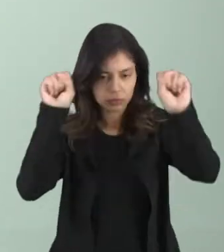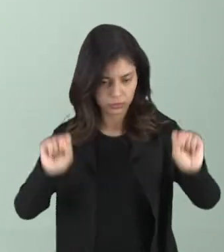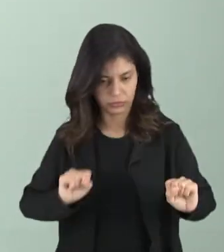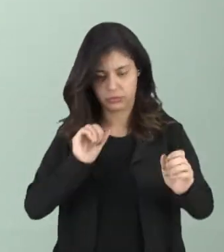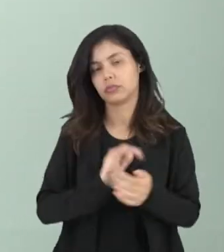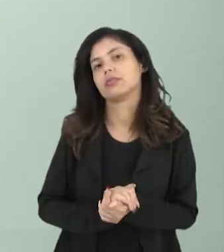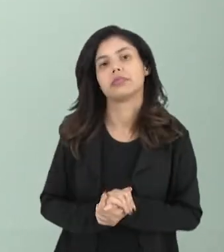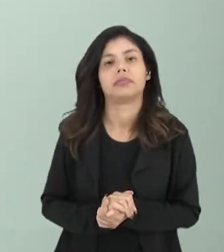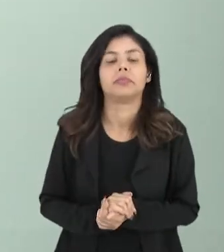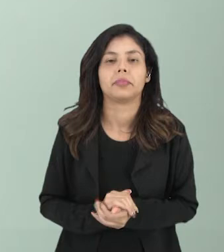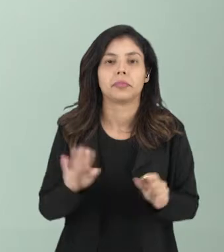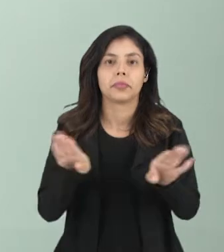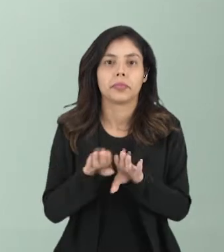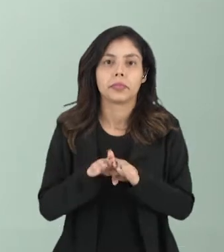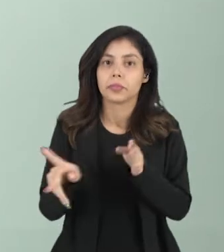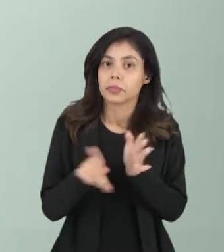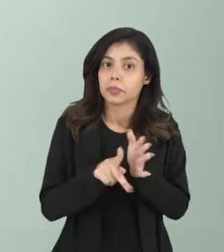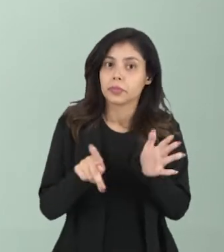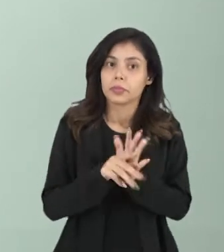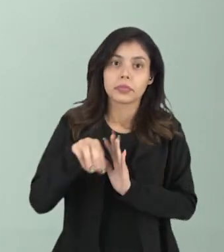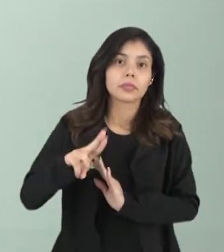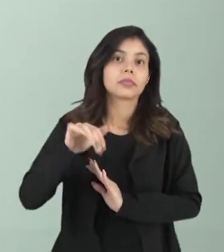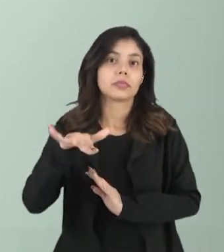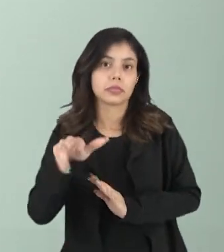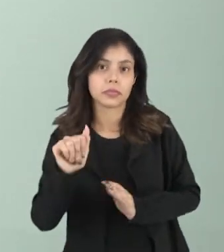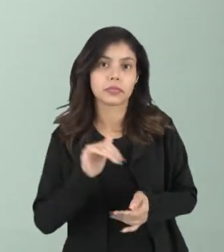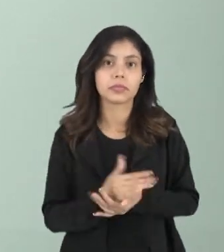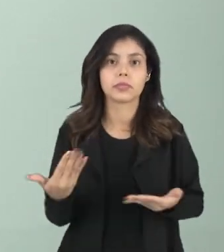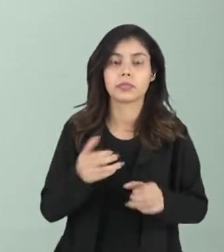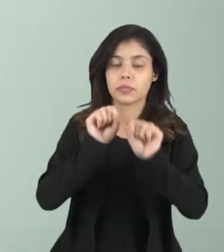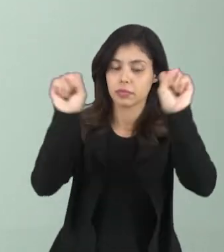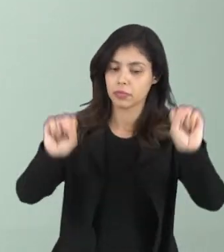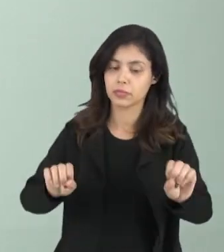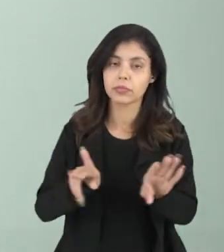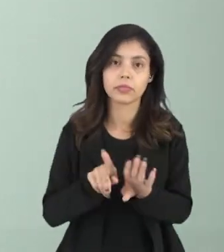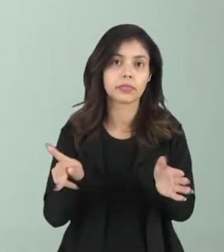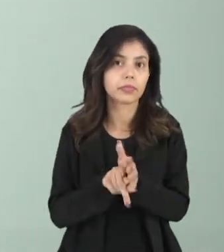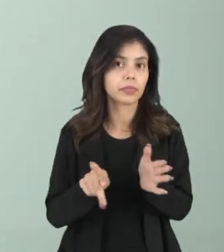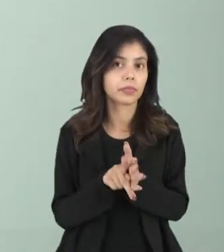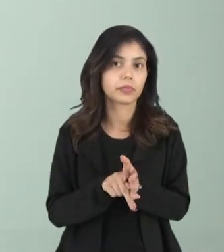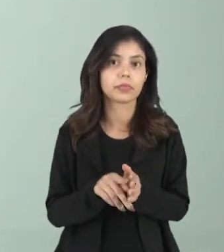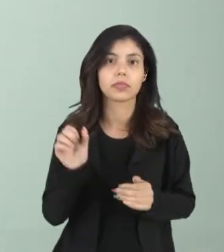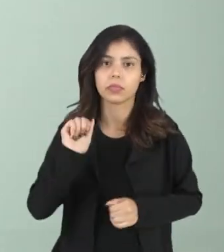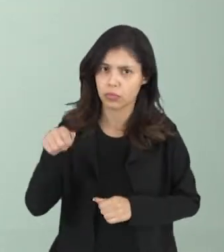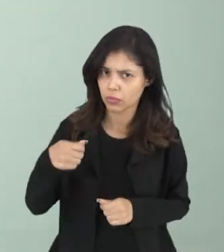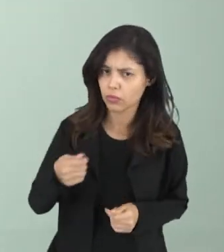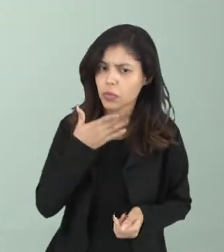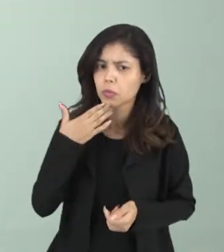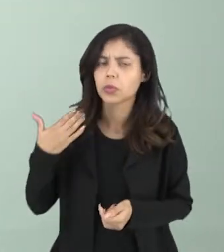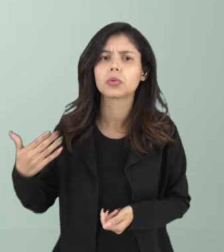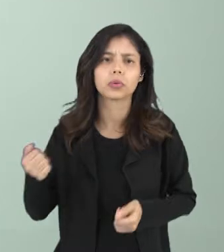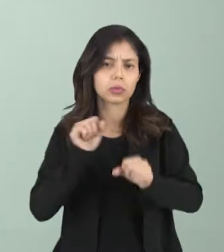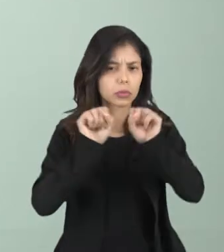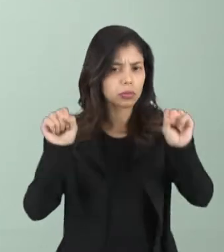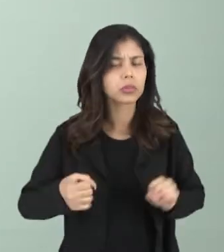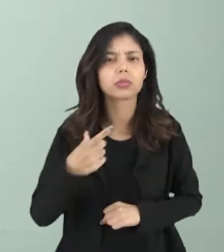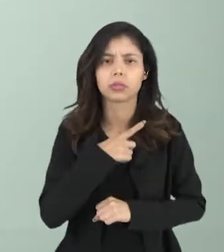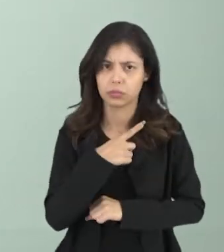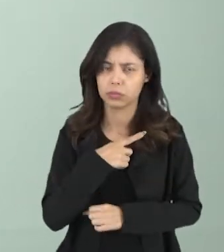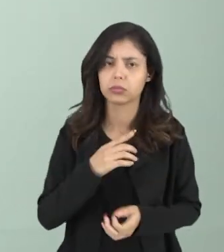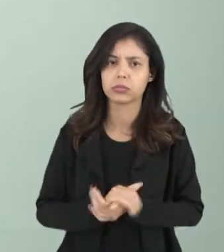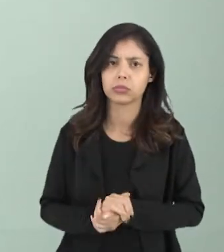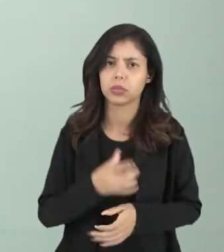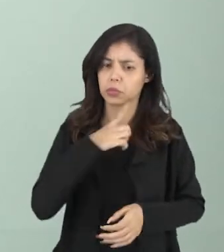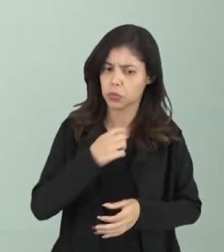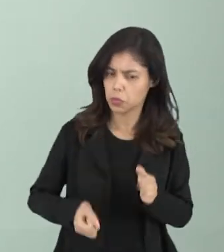atuando pelo mundo. A própria monarquia é um sistema hoje vigente e, por sinal, um dos melhores sistemas que existe. Né? Não